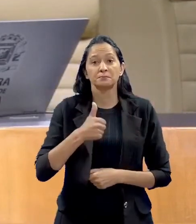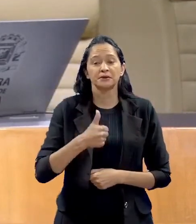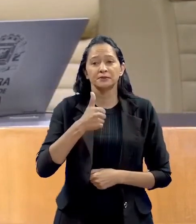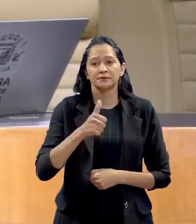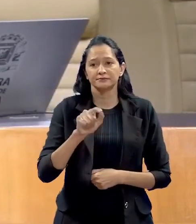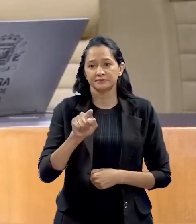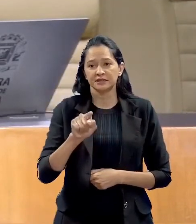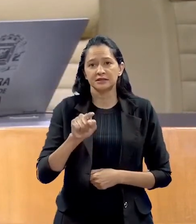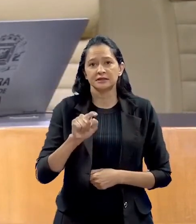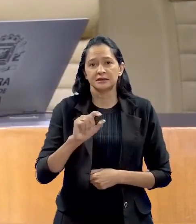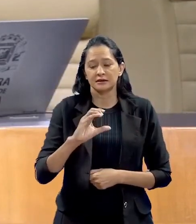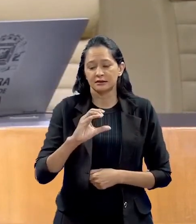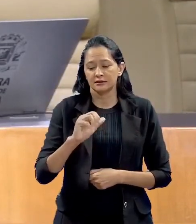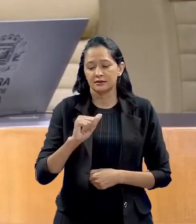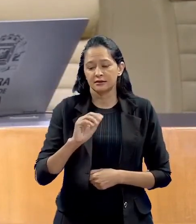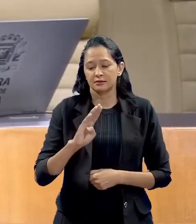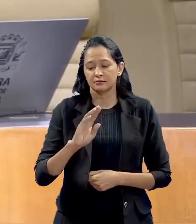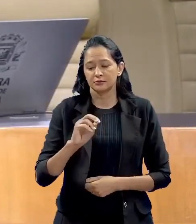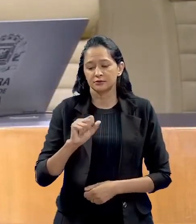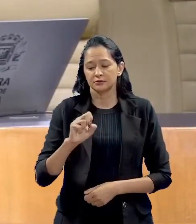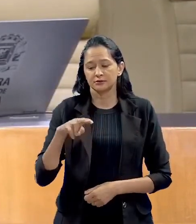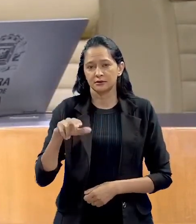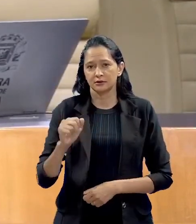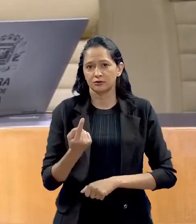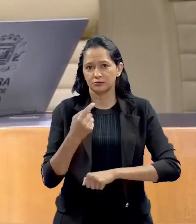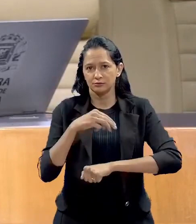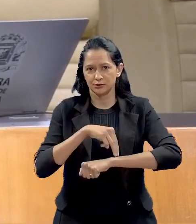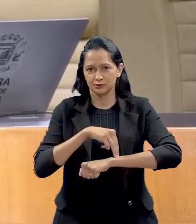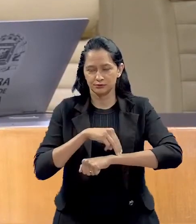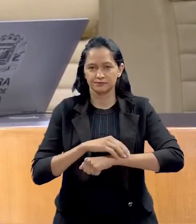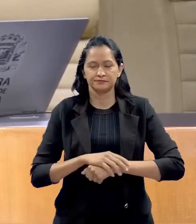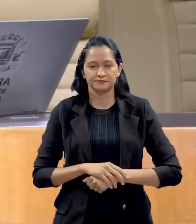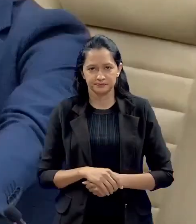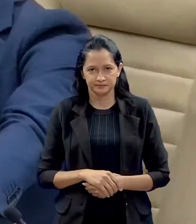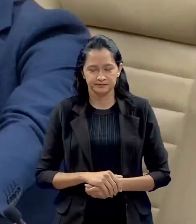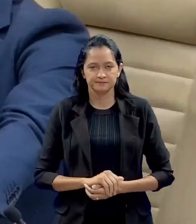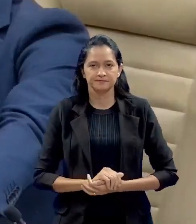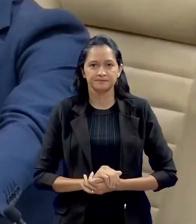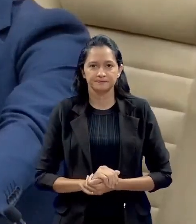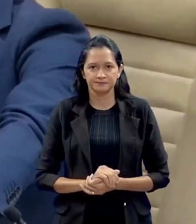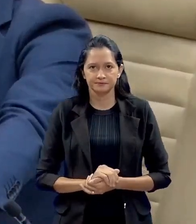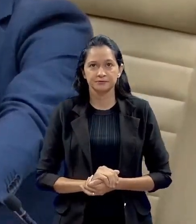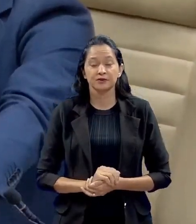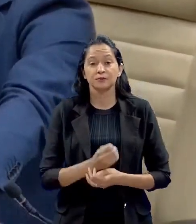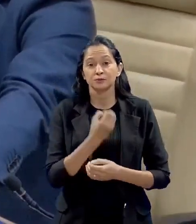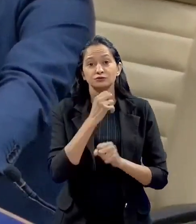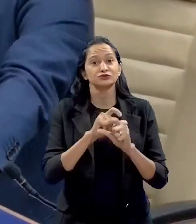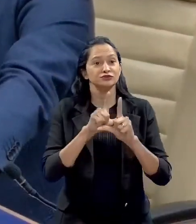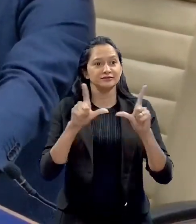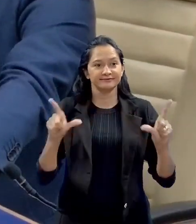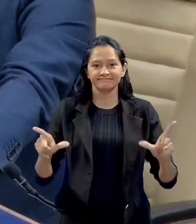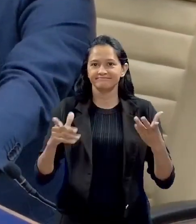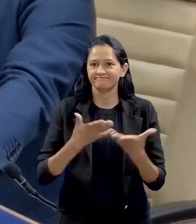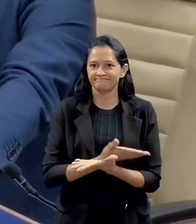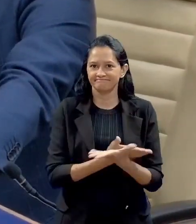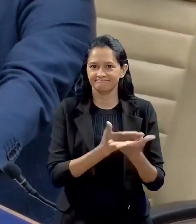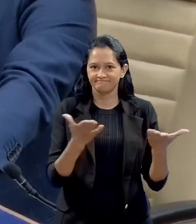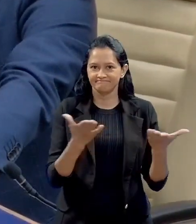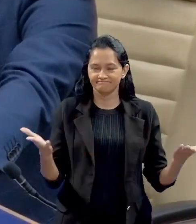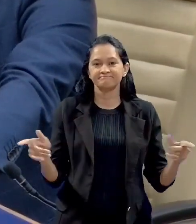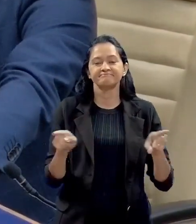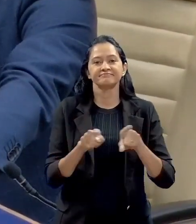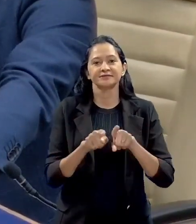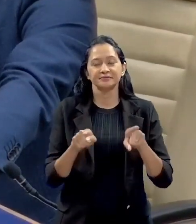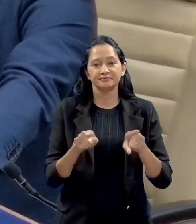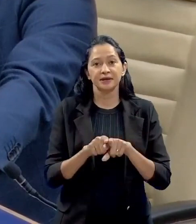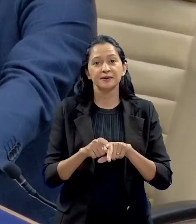Sena. Senhor presidente, quero desejar um bom dia a todos os vereadores, mas um bom dia especial aos trabalhadores que